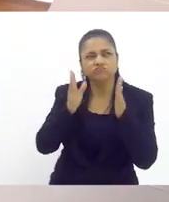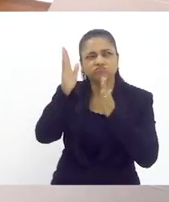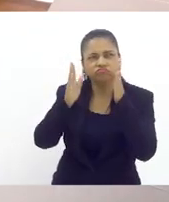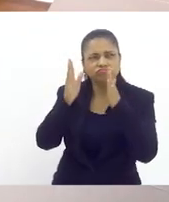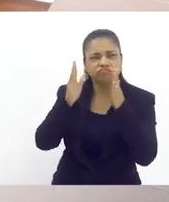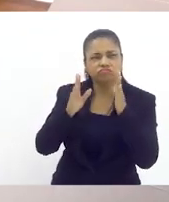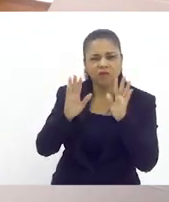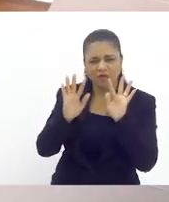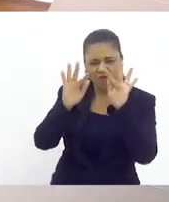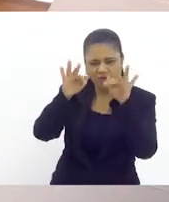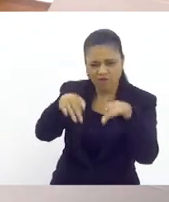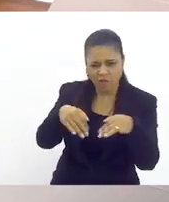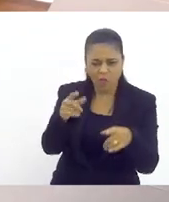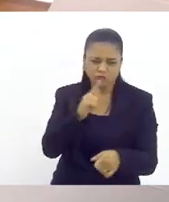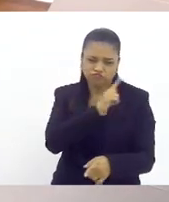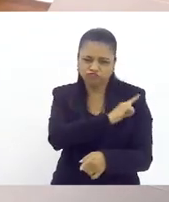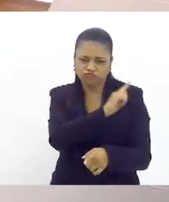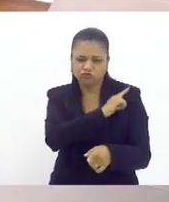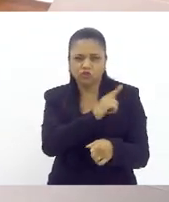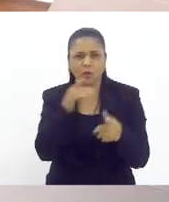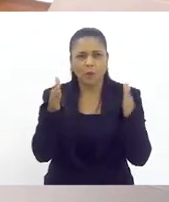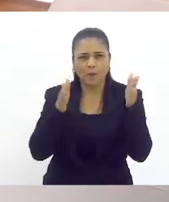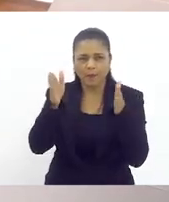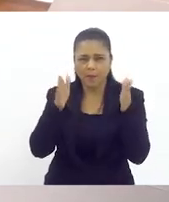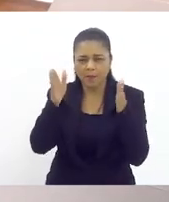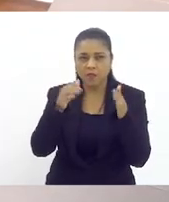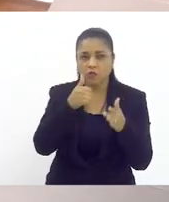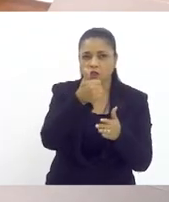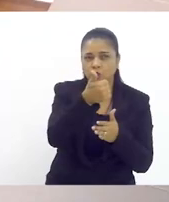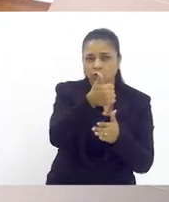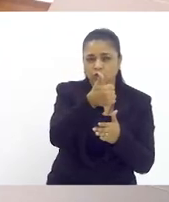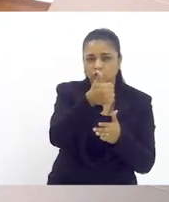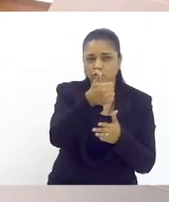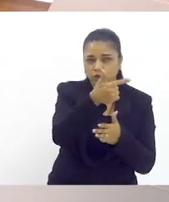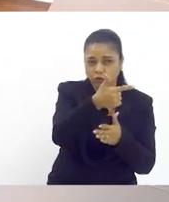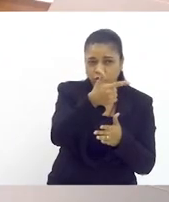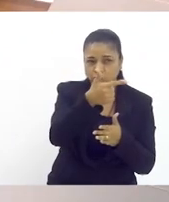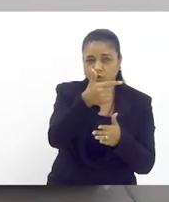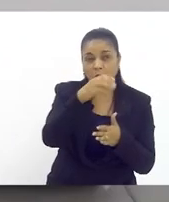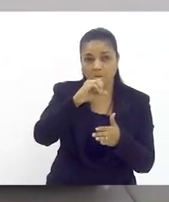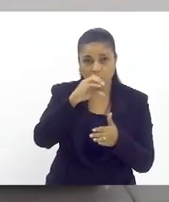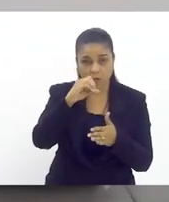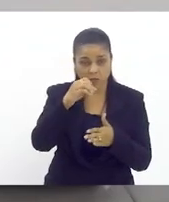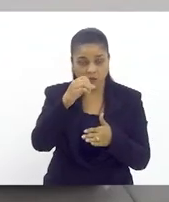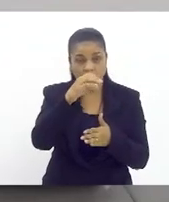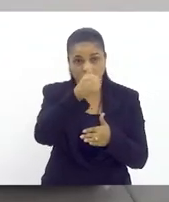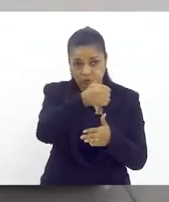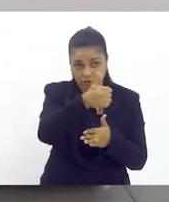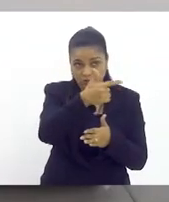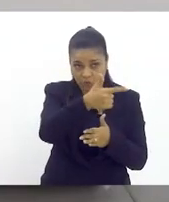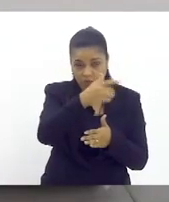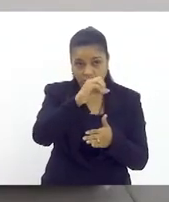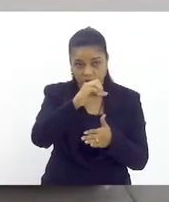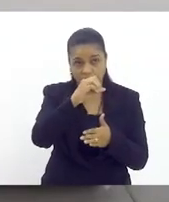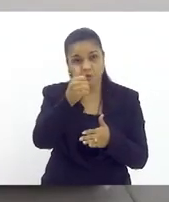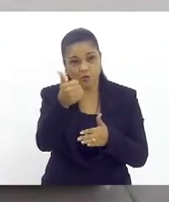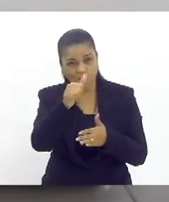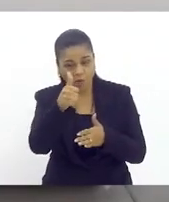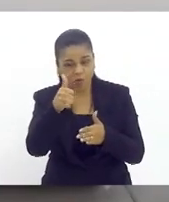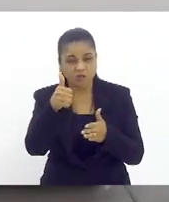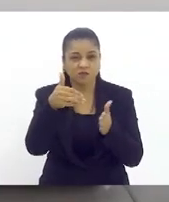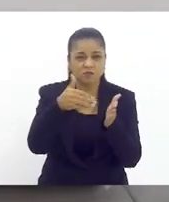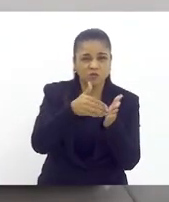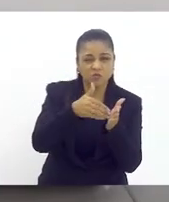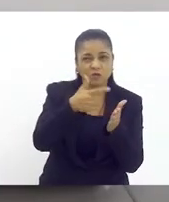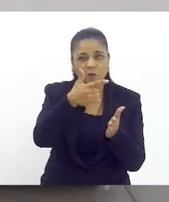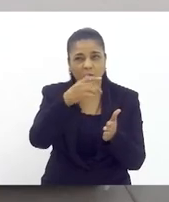daquela nossa gestão de 2011 a 2013 a Alba tava à frente disso com os municípios a gente começou se